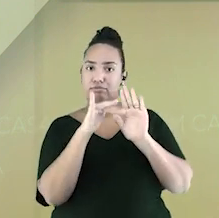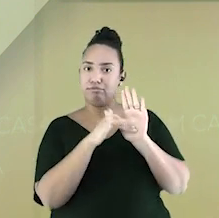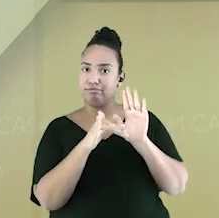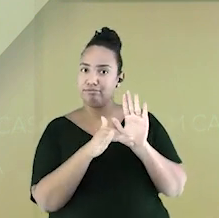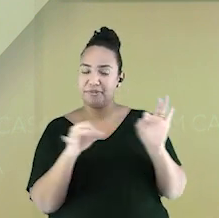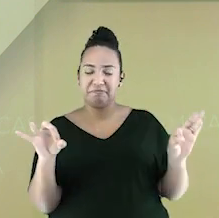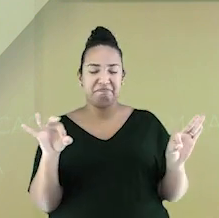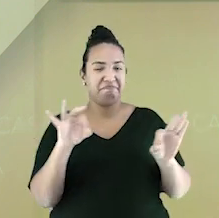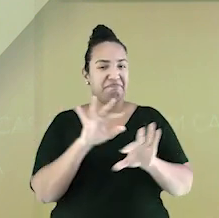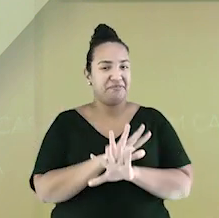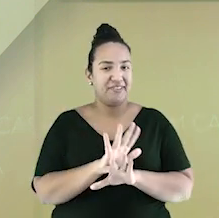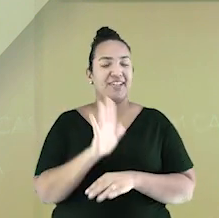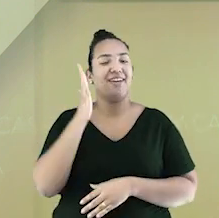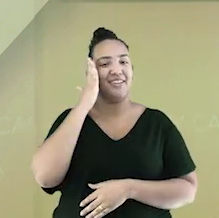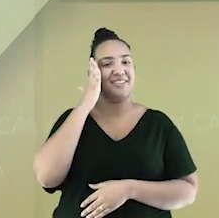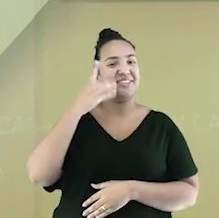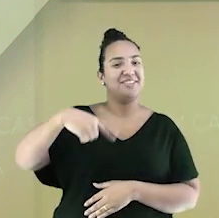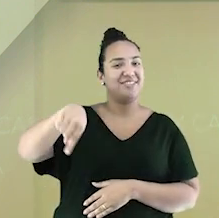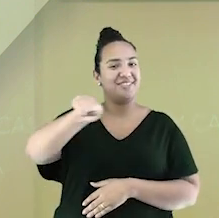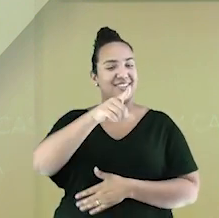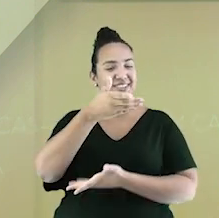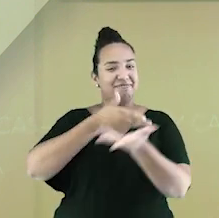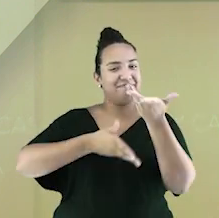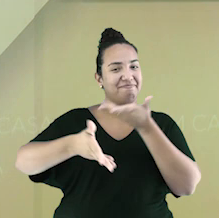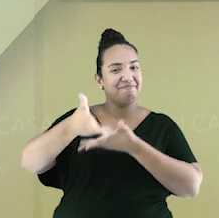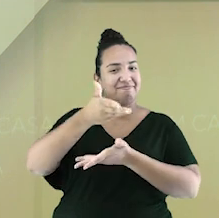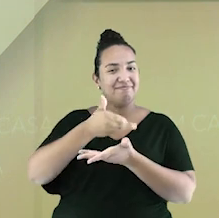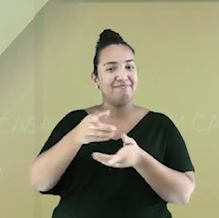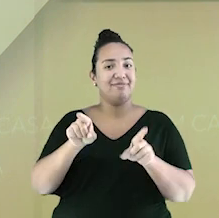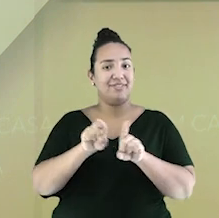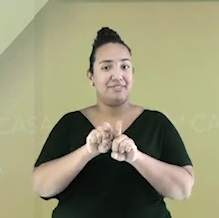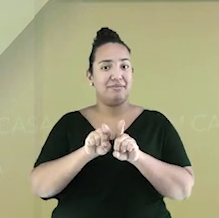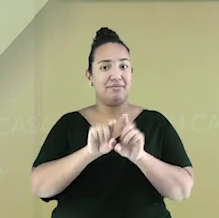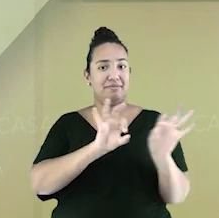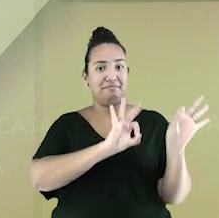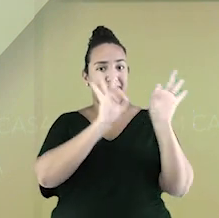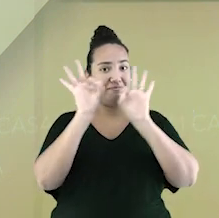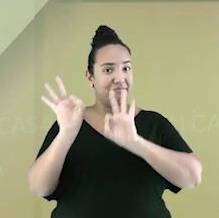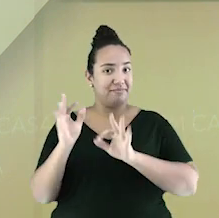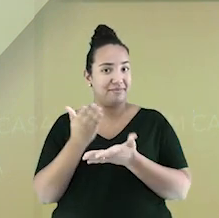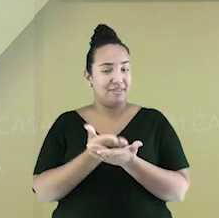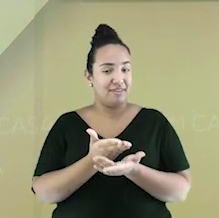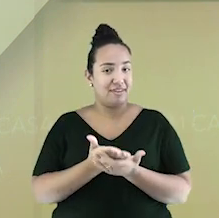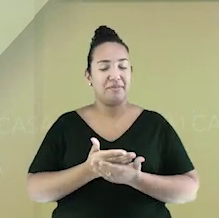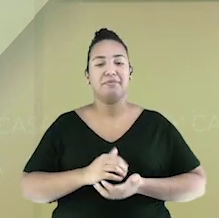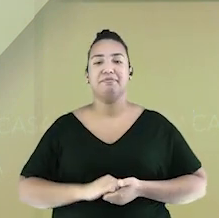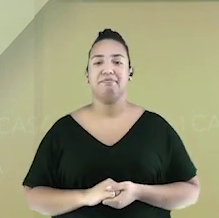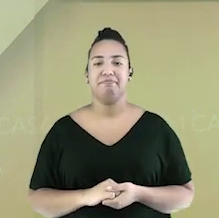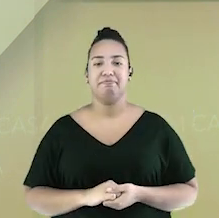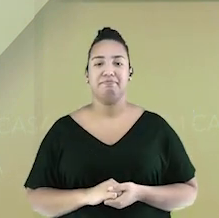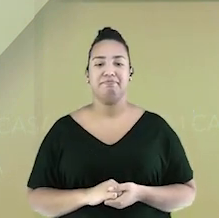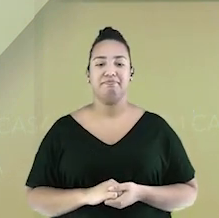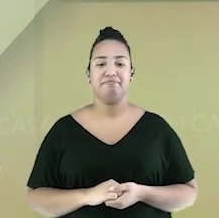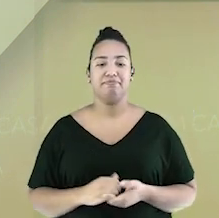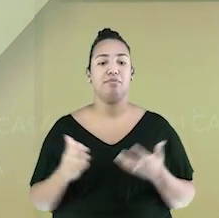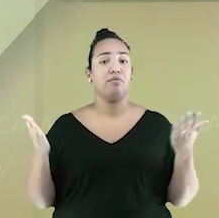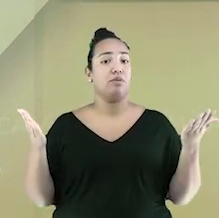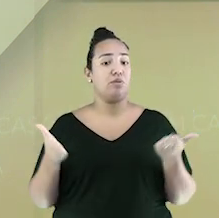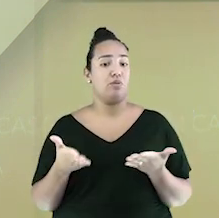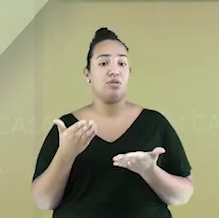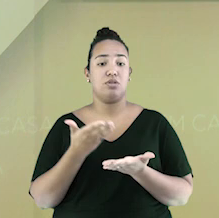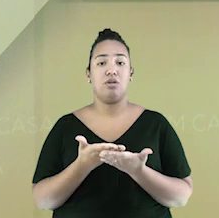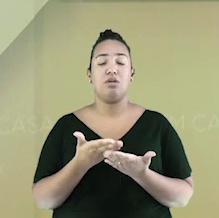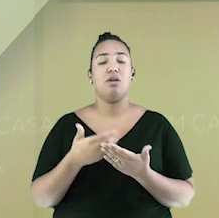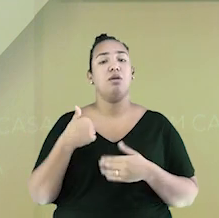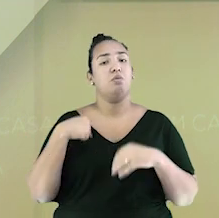o formulário e pronto! Nós já vamos saber que você está nos acompanhando e interagindo conosco. Para a aula